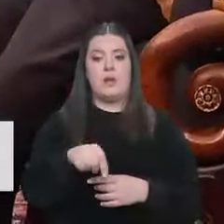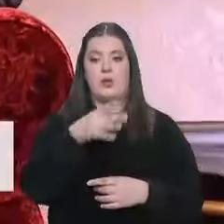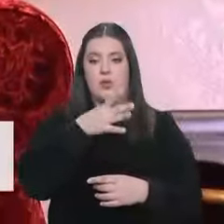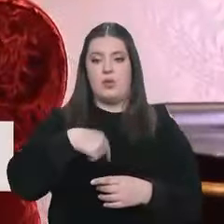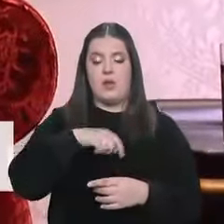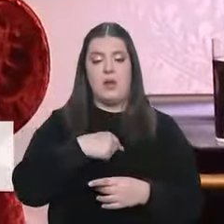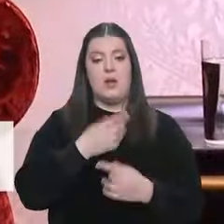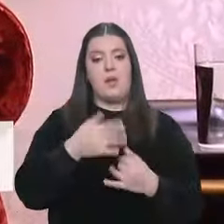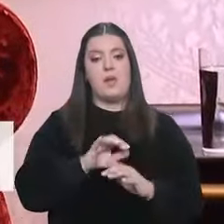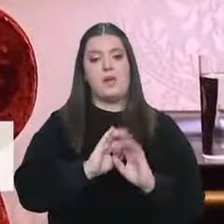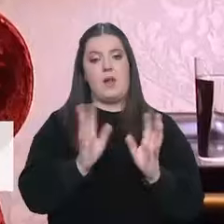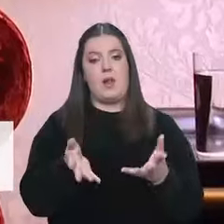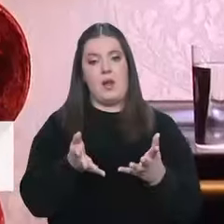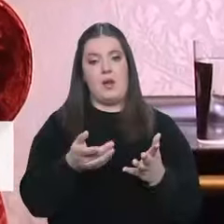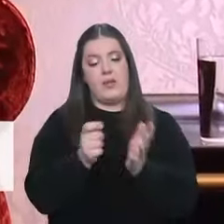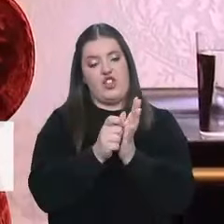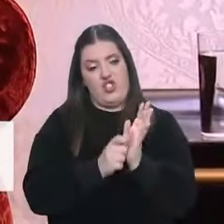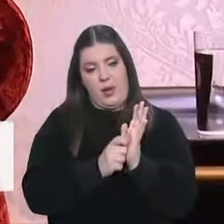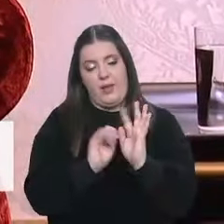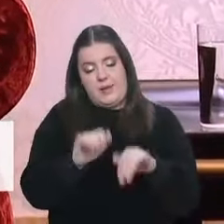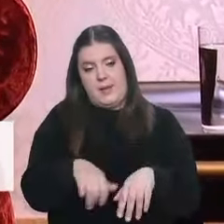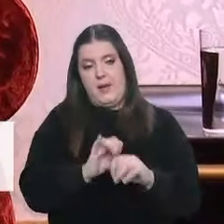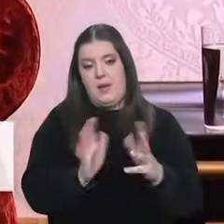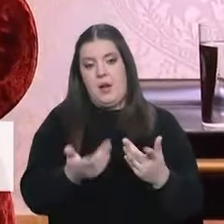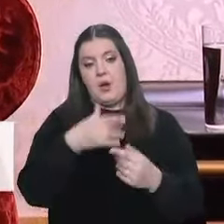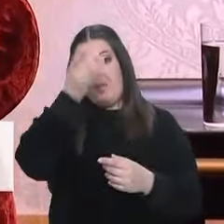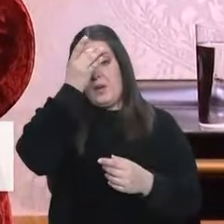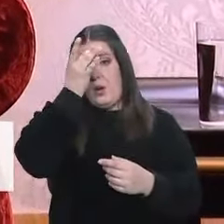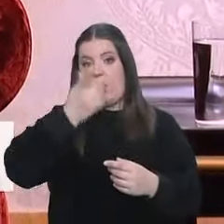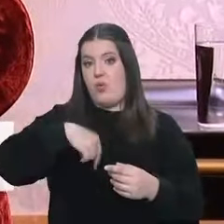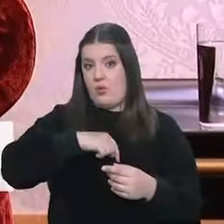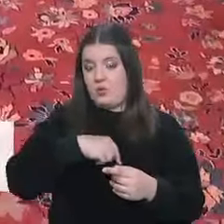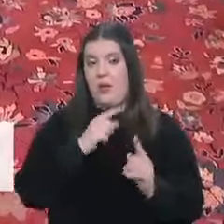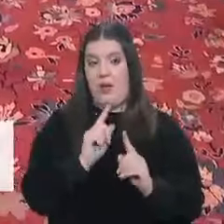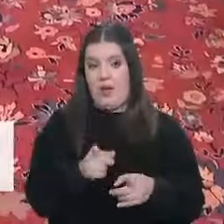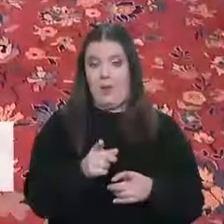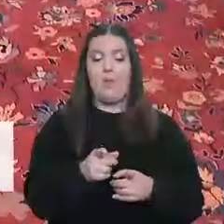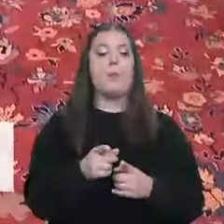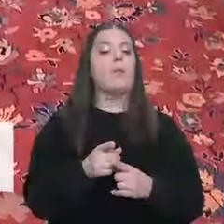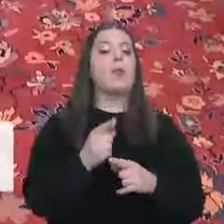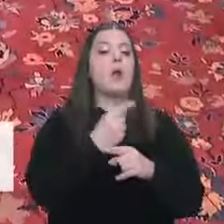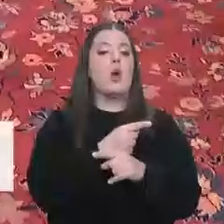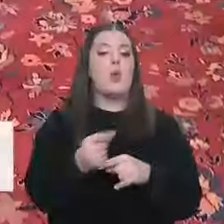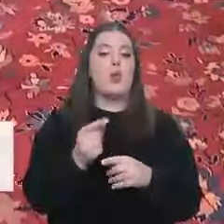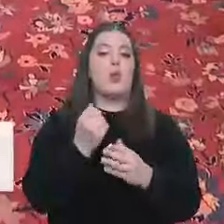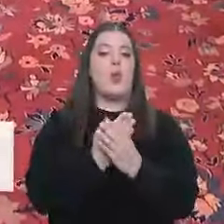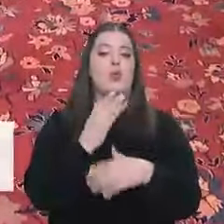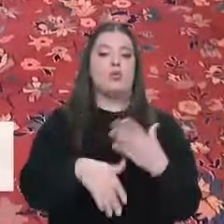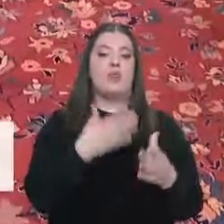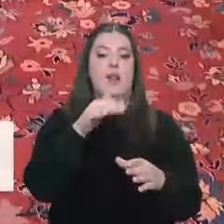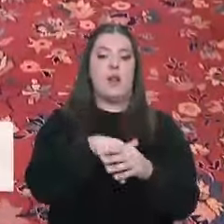ela fica claro que regist ada e a nossa opinião é que até porque o processo eleitoral